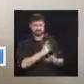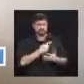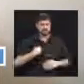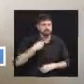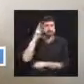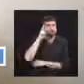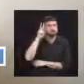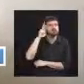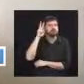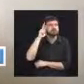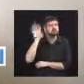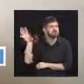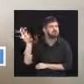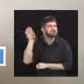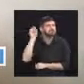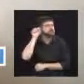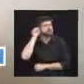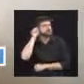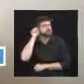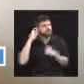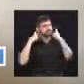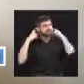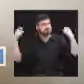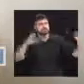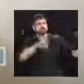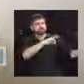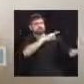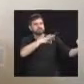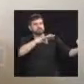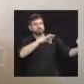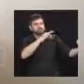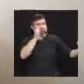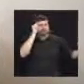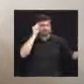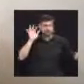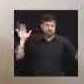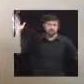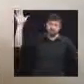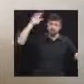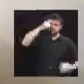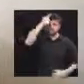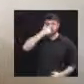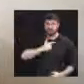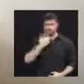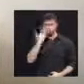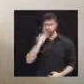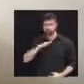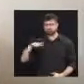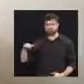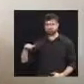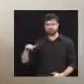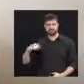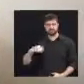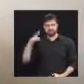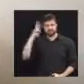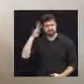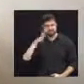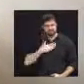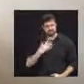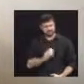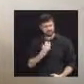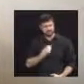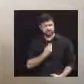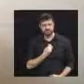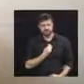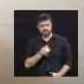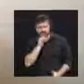um violino, eu fico, nossa, eu retorno a ser uma criança. Eu vejo tocando. Outro dia eu